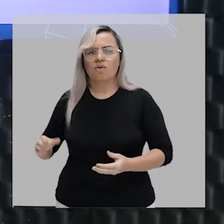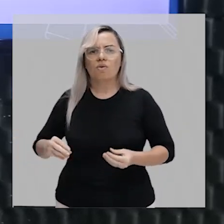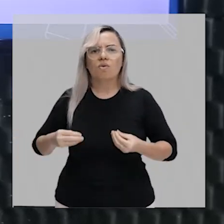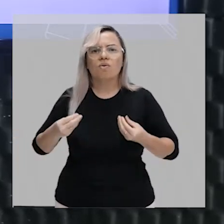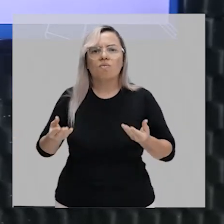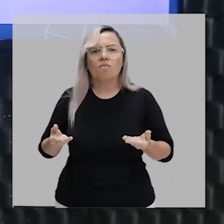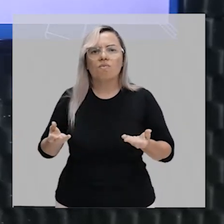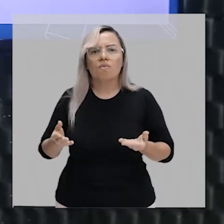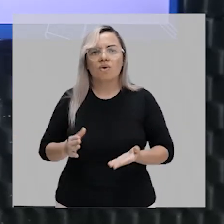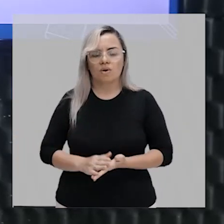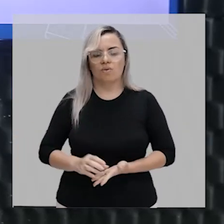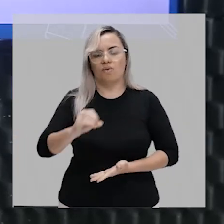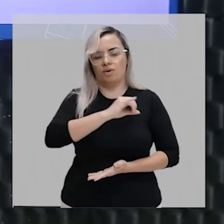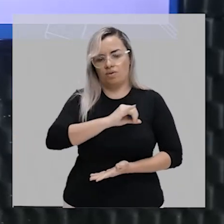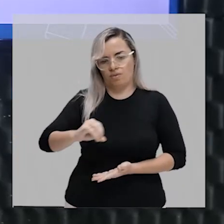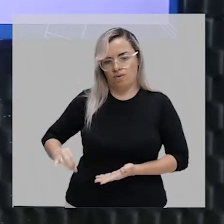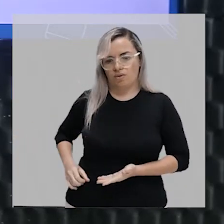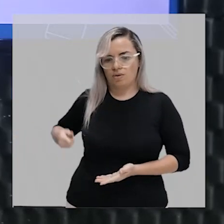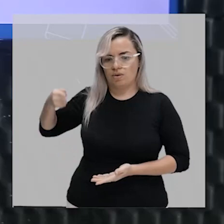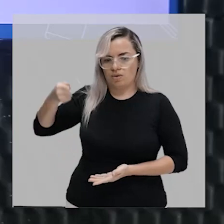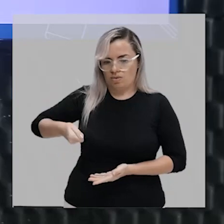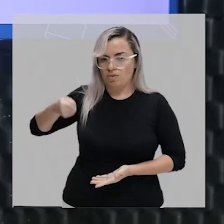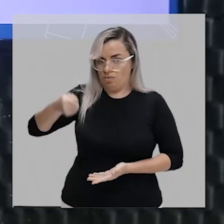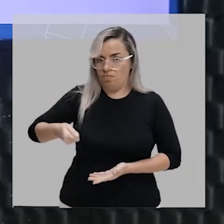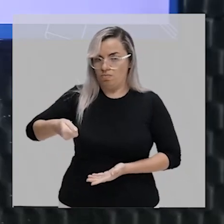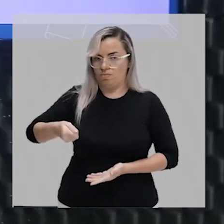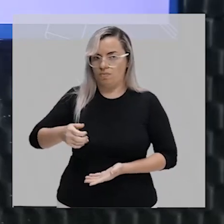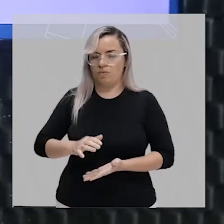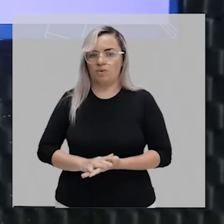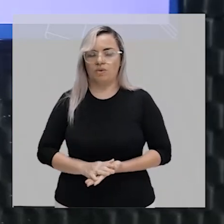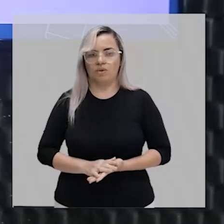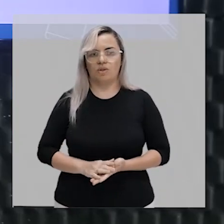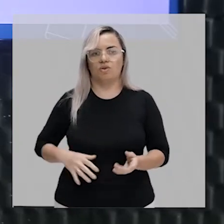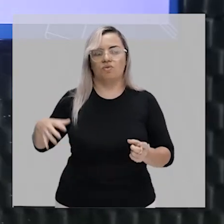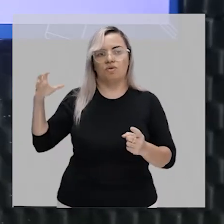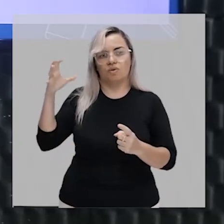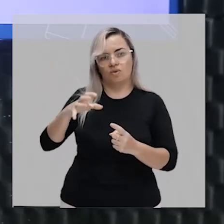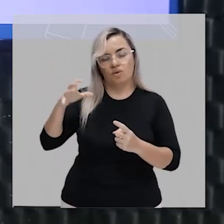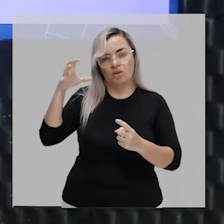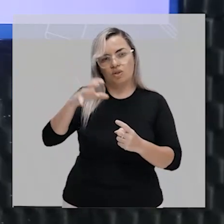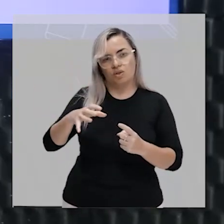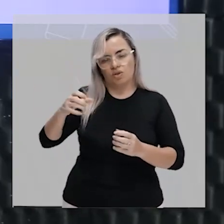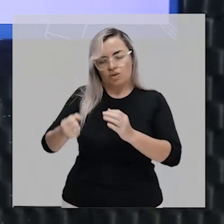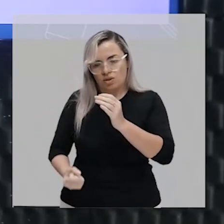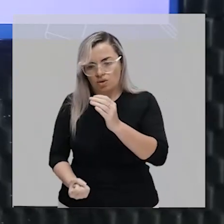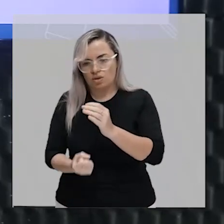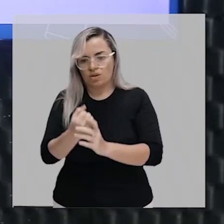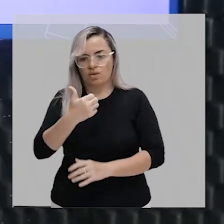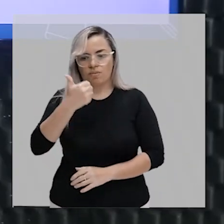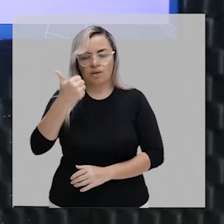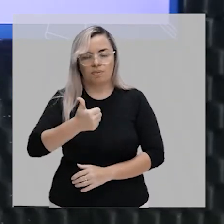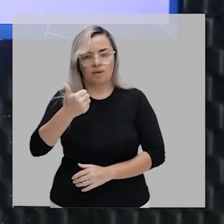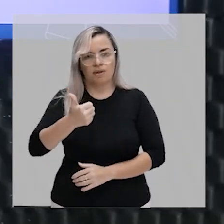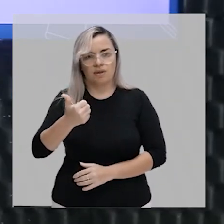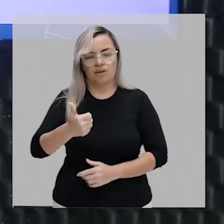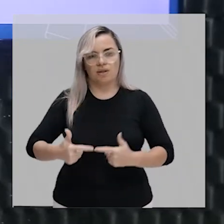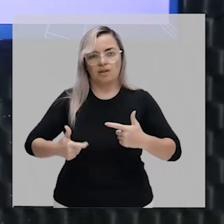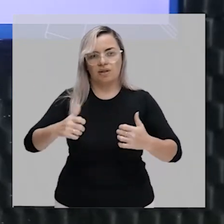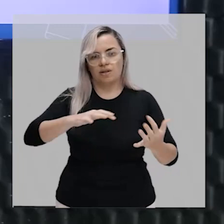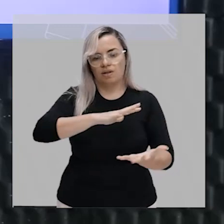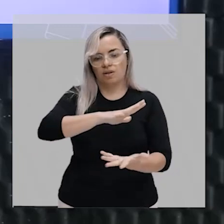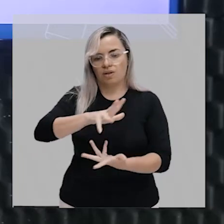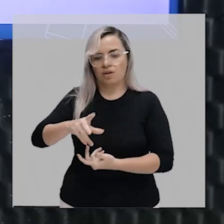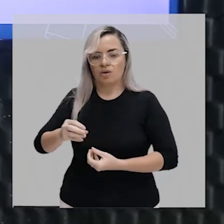O imperialismo. Esse é o processo histórico. Contribuiu para a eclosão da Primeira Guerra Mundial. Na medida em